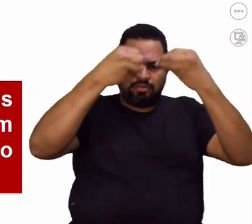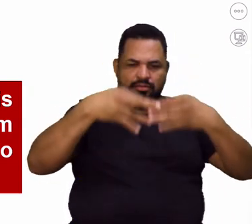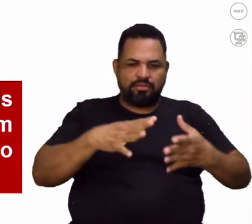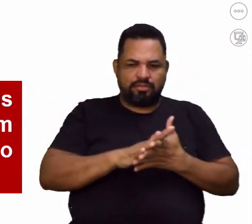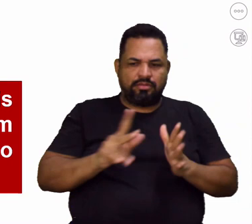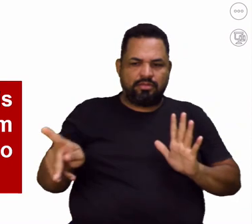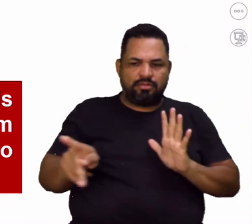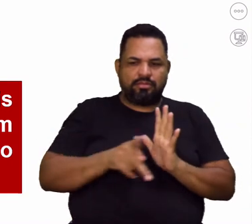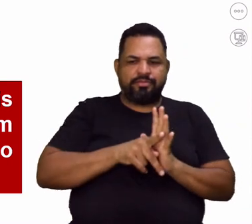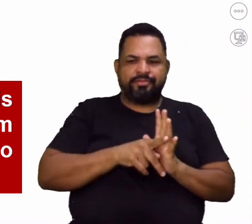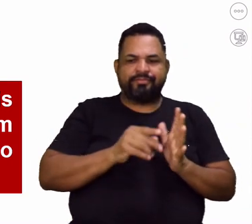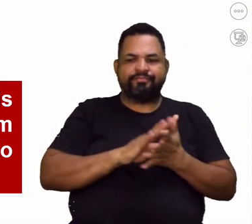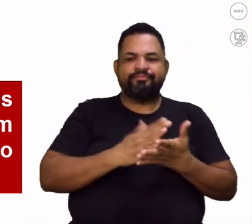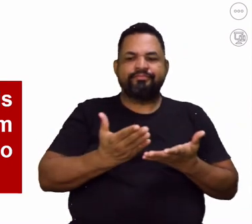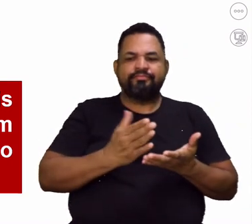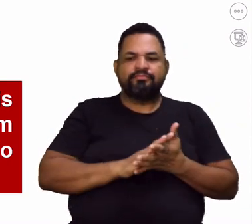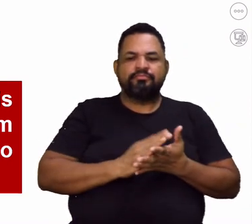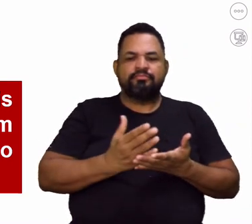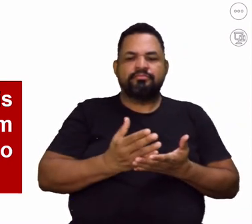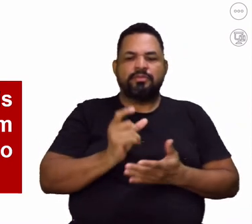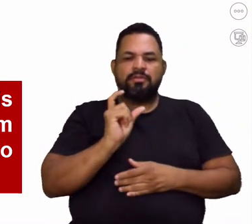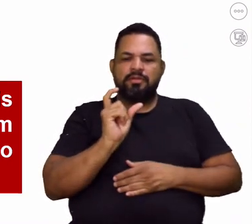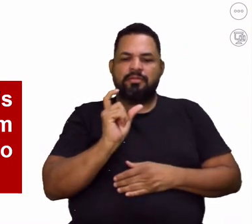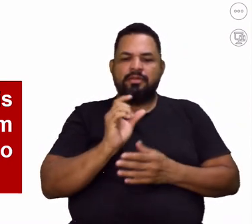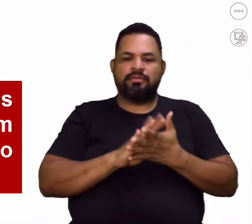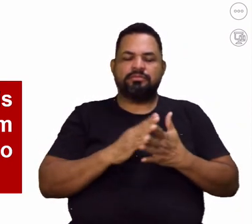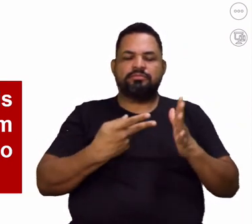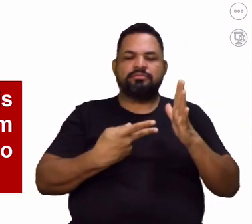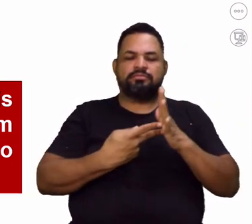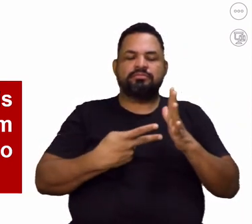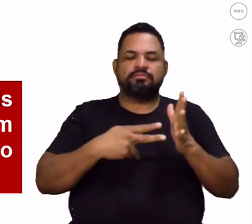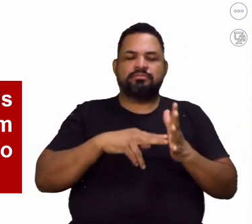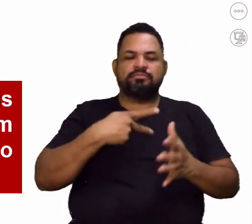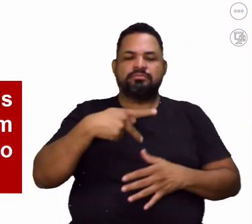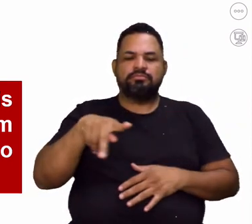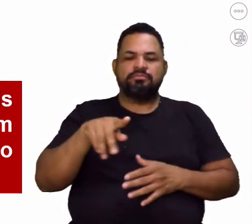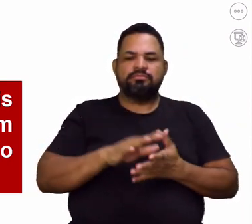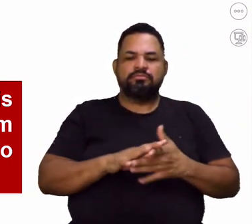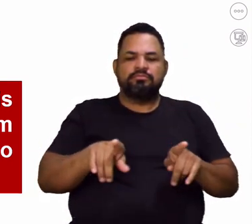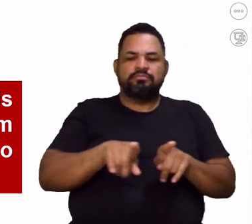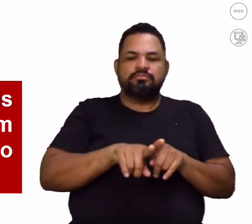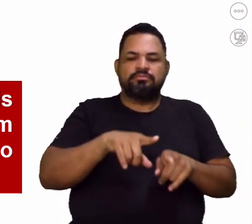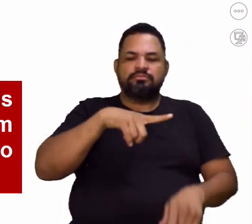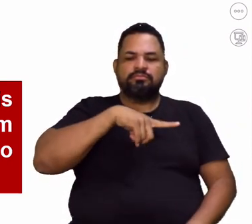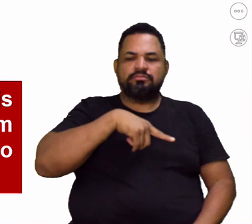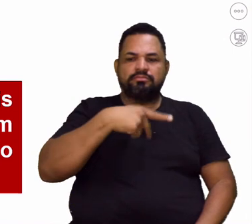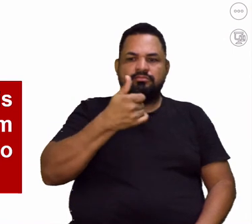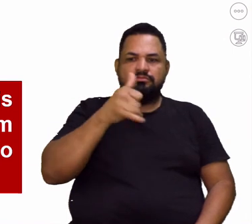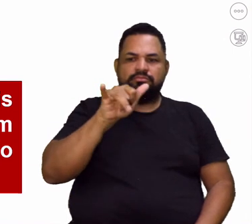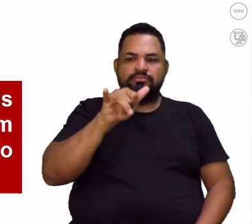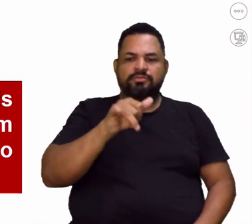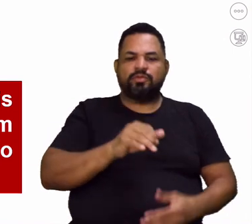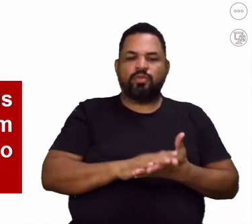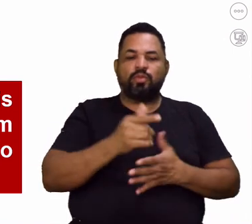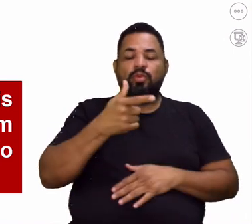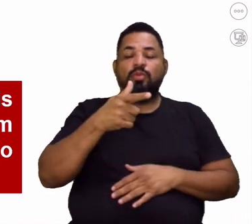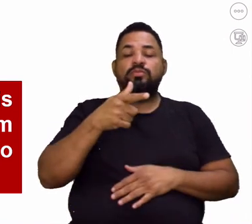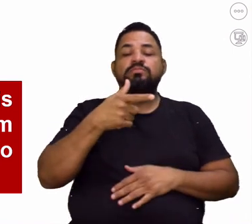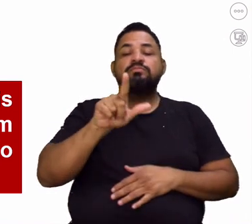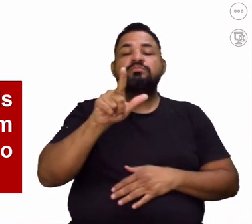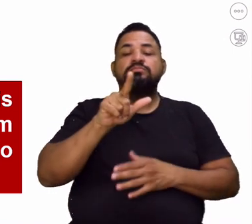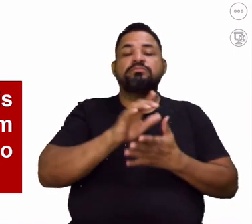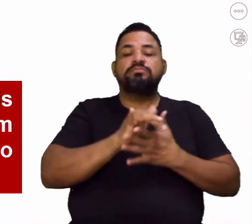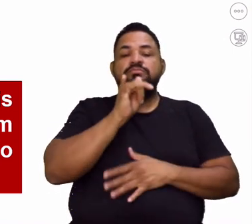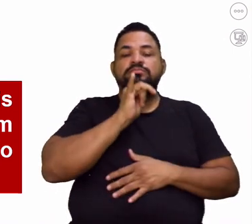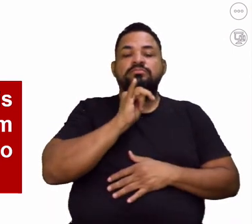próprio código, ou seja, o próprio termo e seus significados ali, tá? Temos outros exemplos. A conativa. A